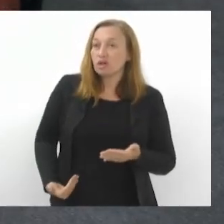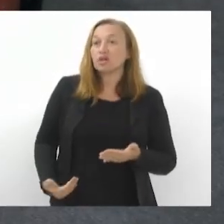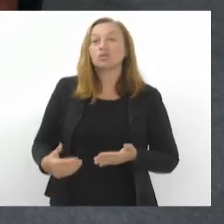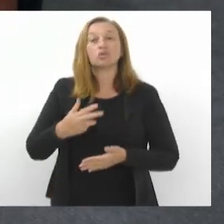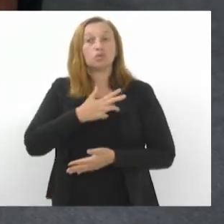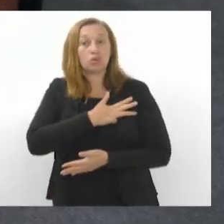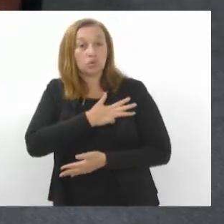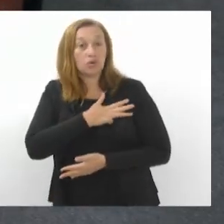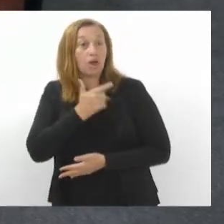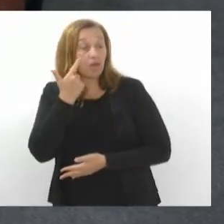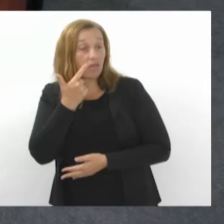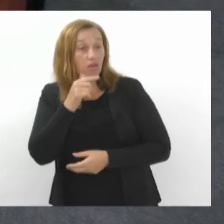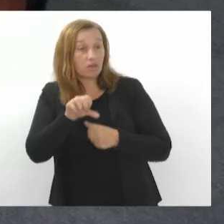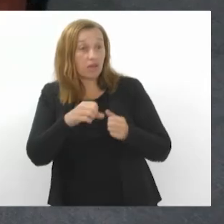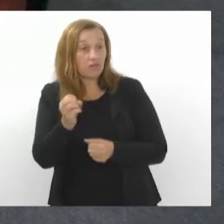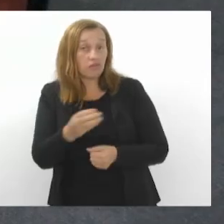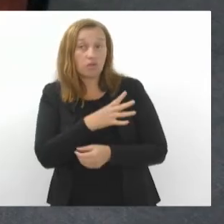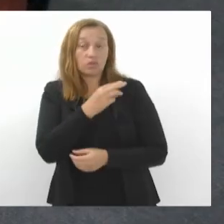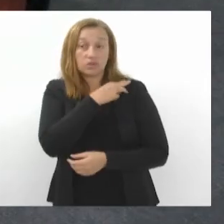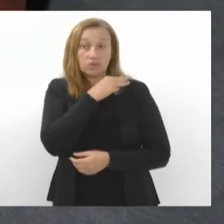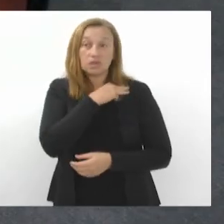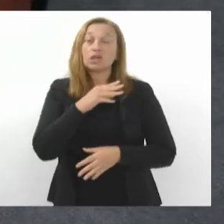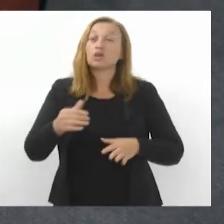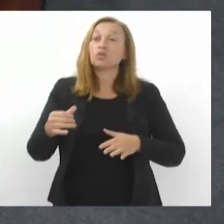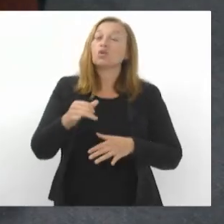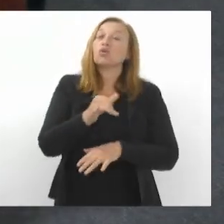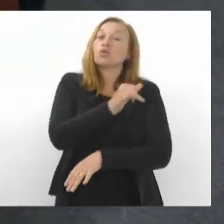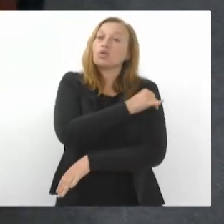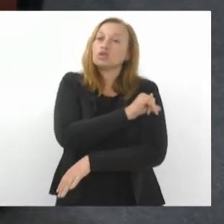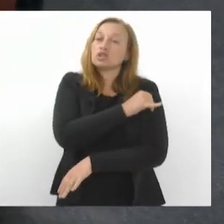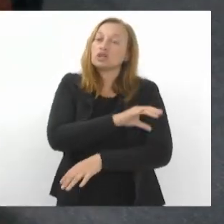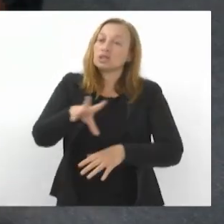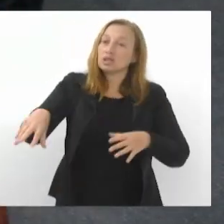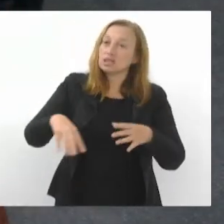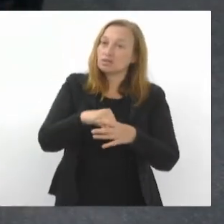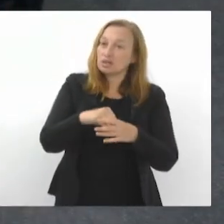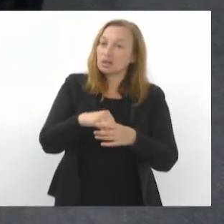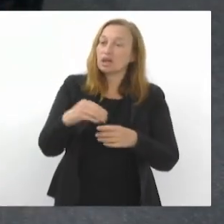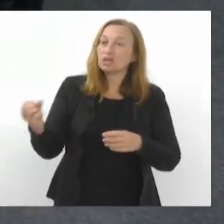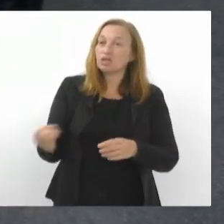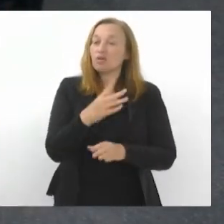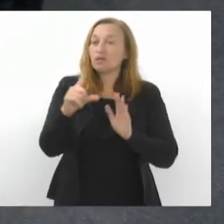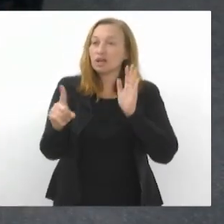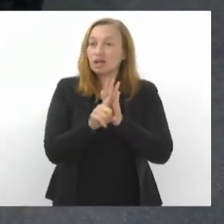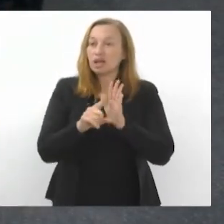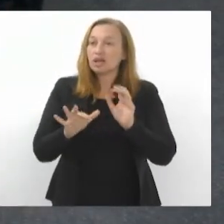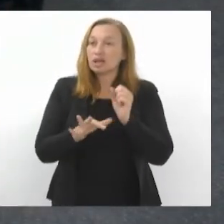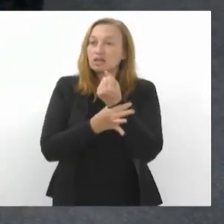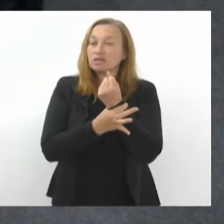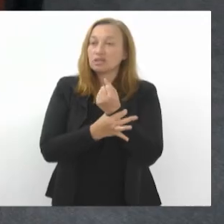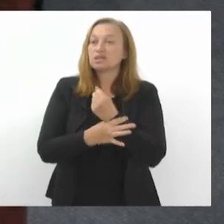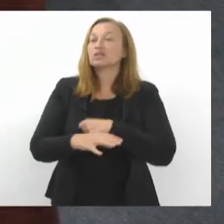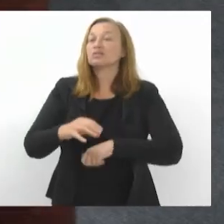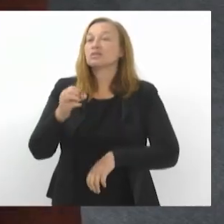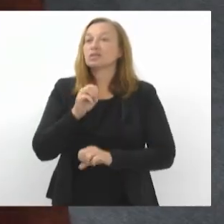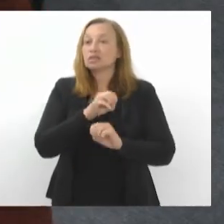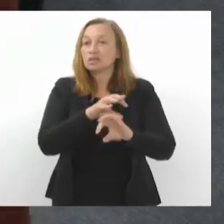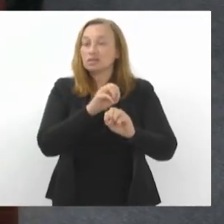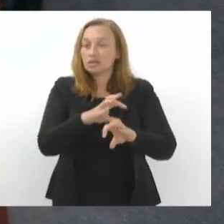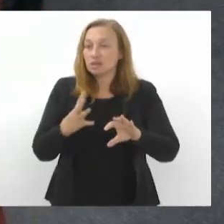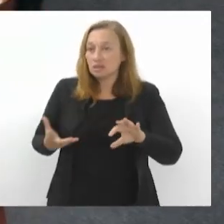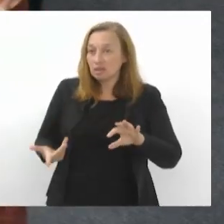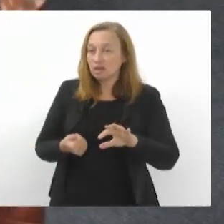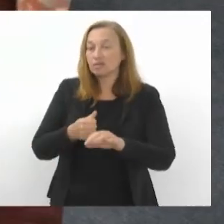ensino médio, o Rio de Janeiro tem que se enquadrar à nova legislação e garantir uma educação de melhor qualidade para os seus estudantes.